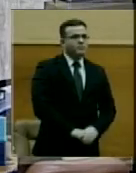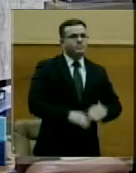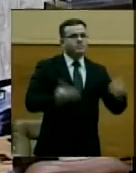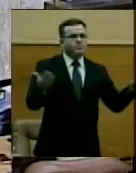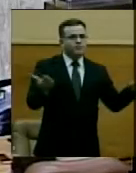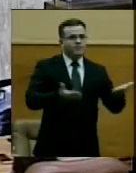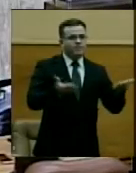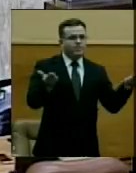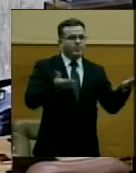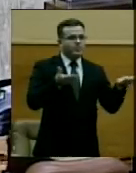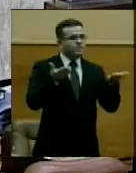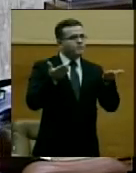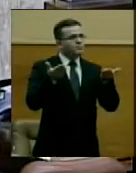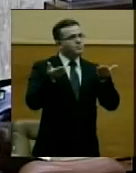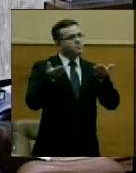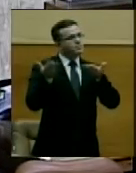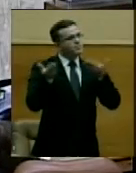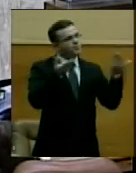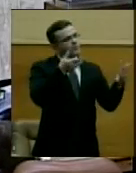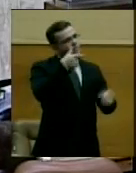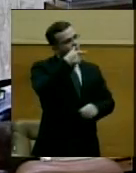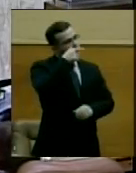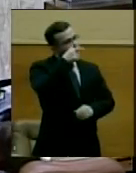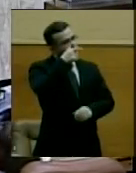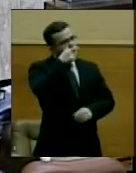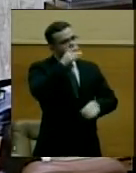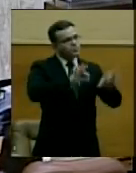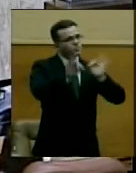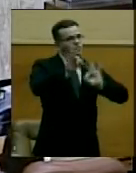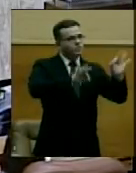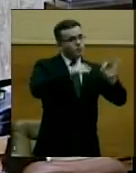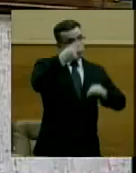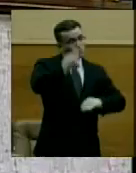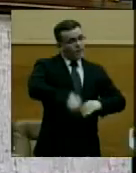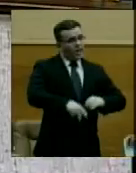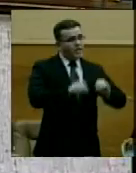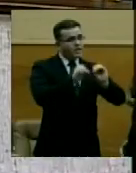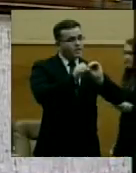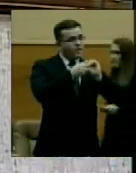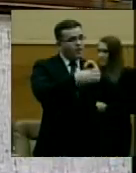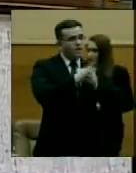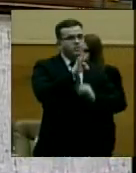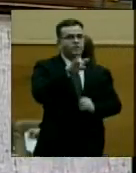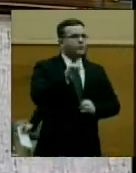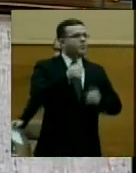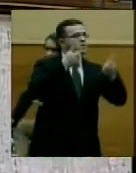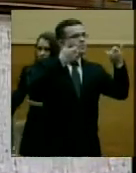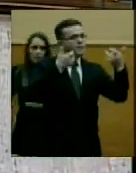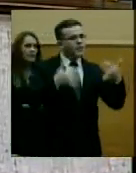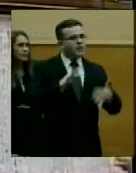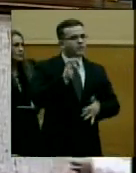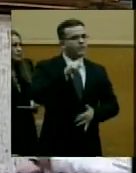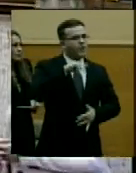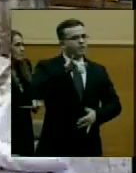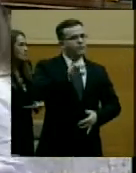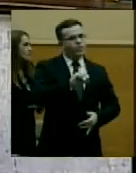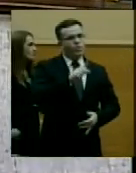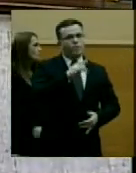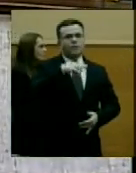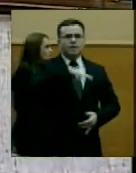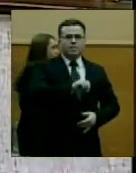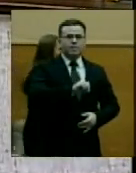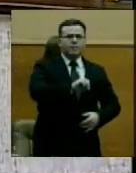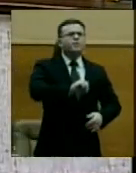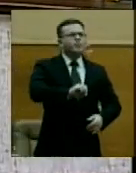Assistiremos agora a um vídeo produzido pela TV Alese sobre a vida de Flávio Primo, patrono da